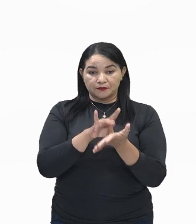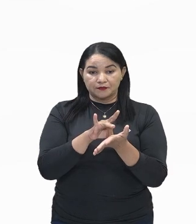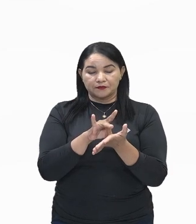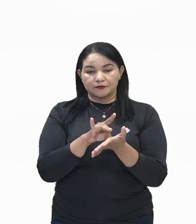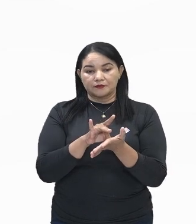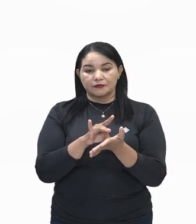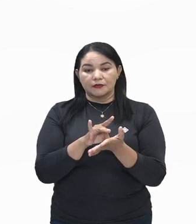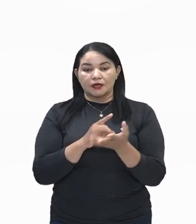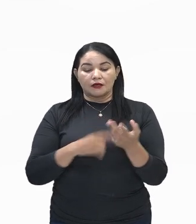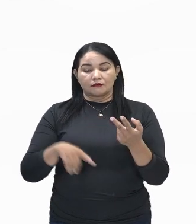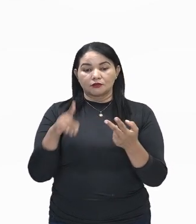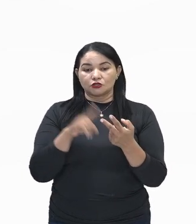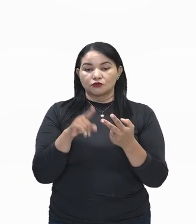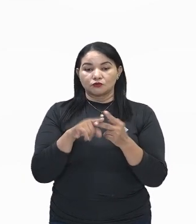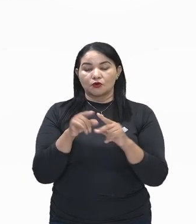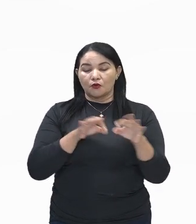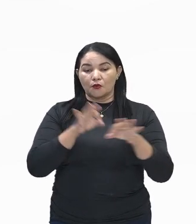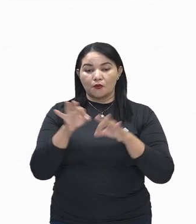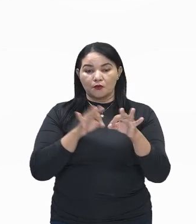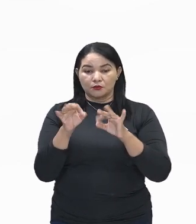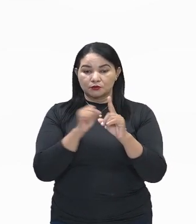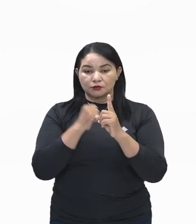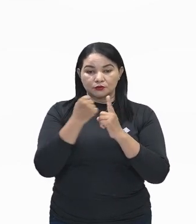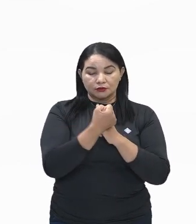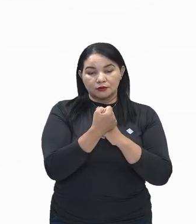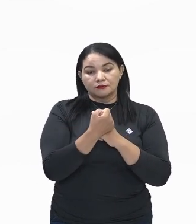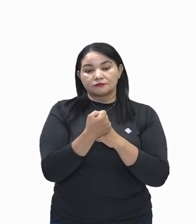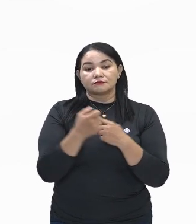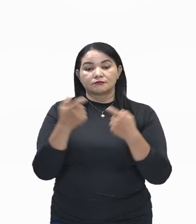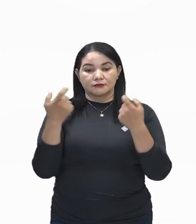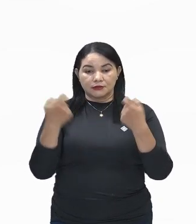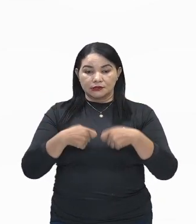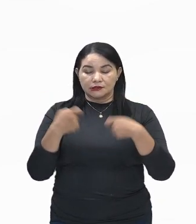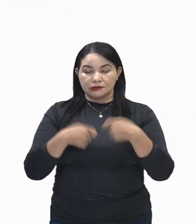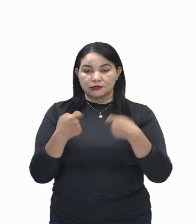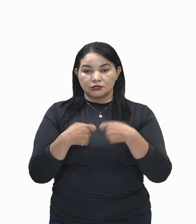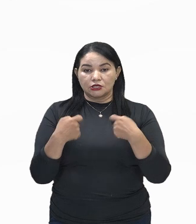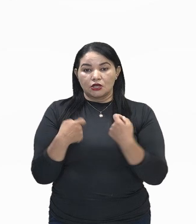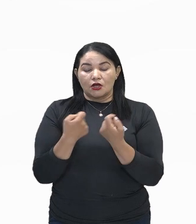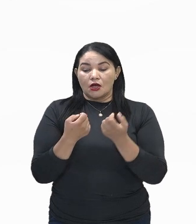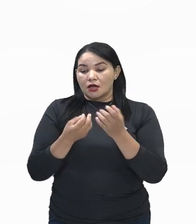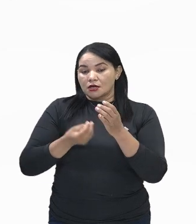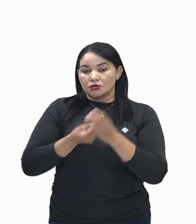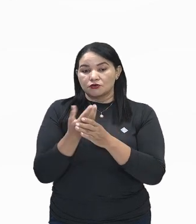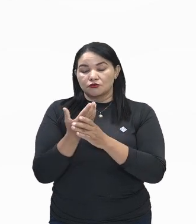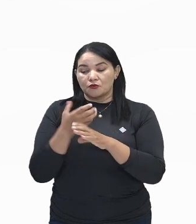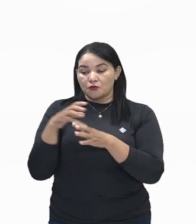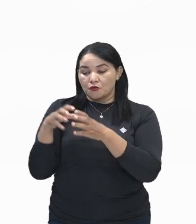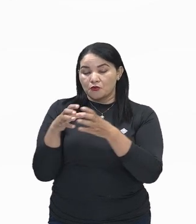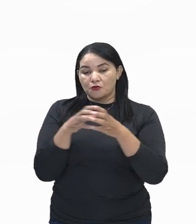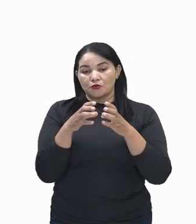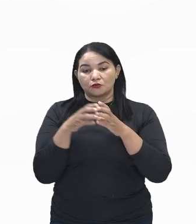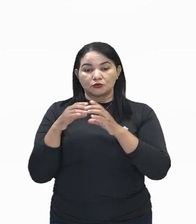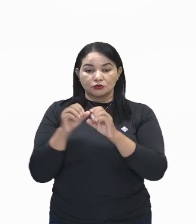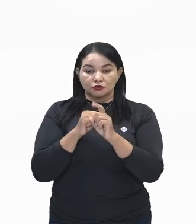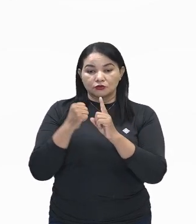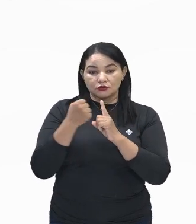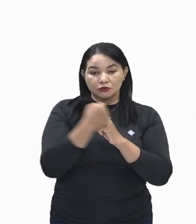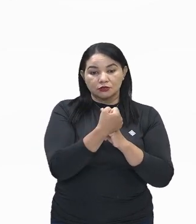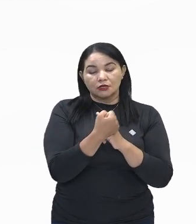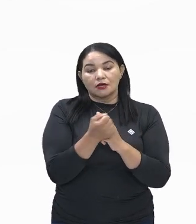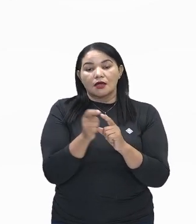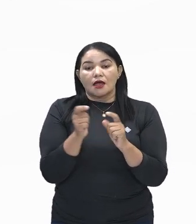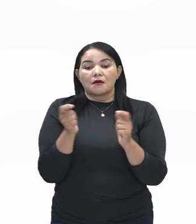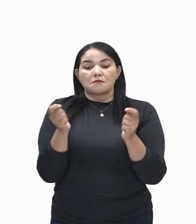ordem social, que é uma necessidade para o estabelecimento de uma sociedade capaz de perpetuar-se